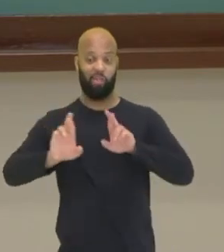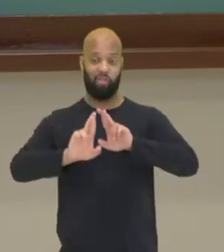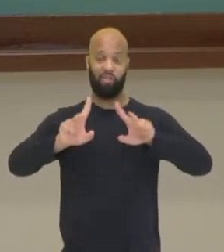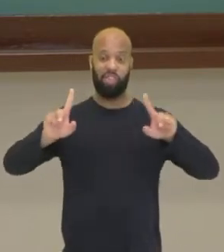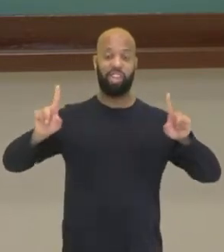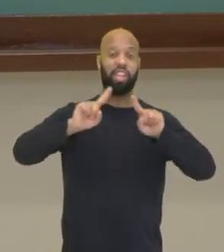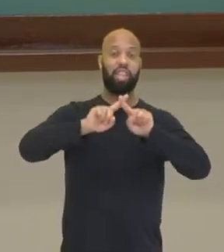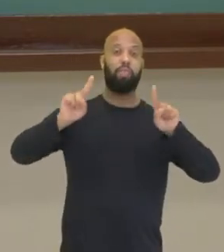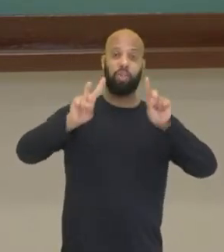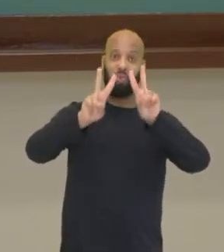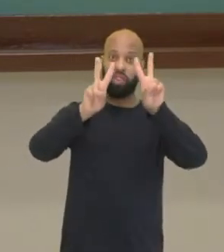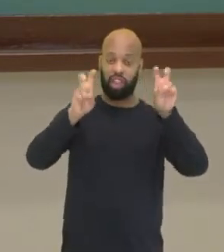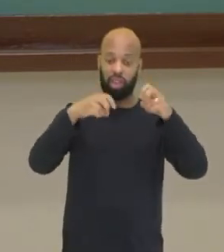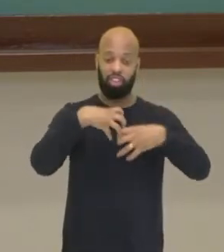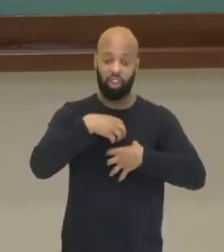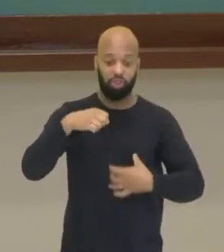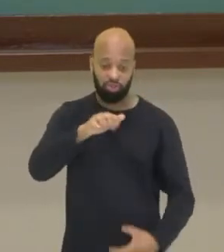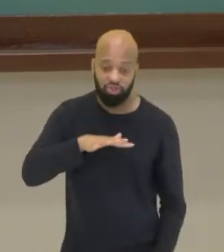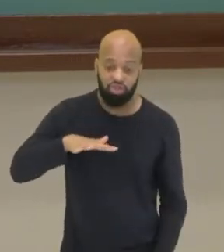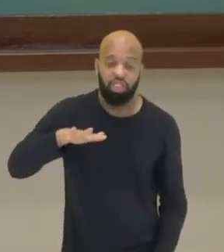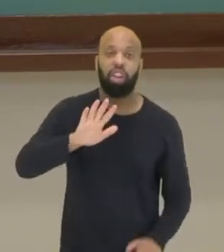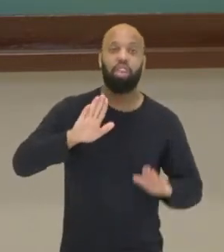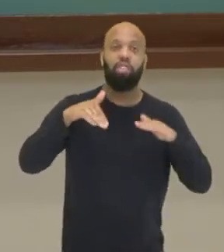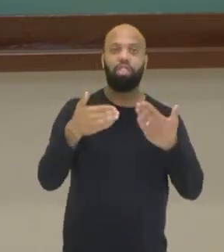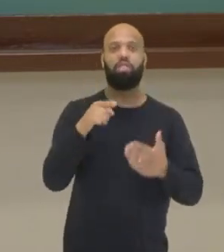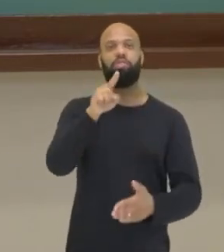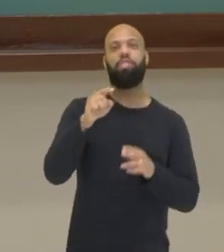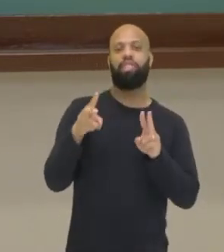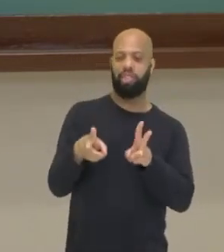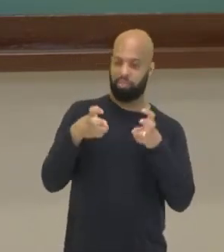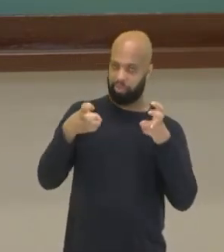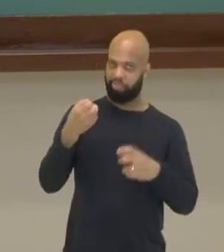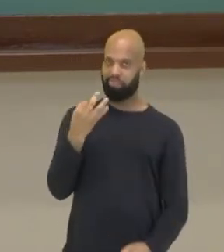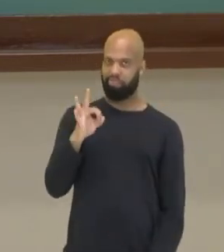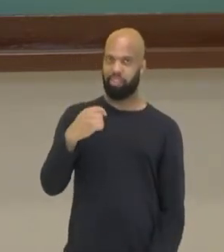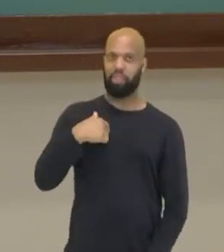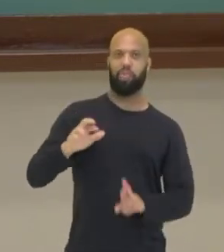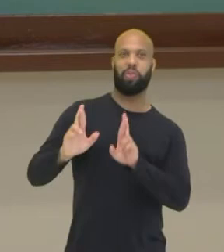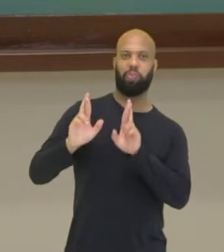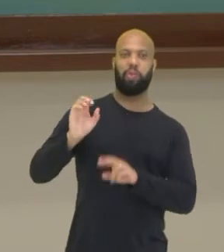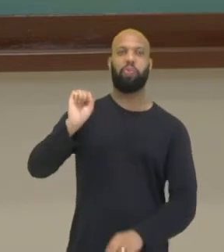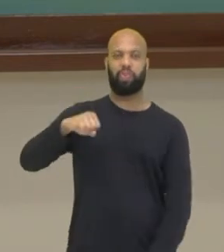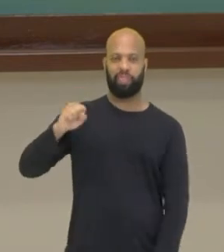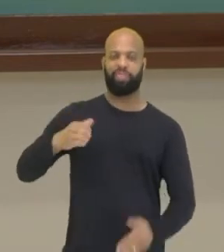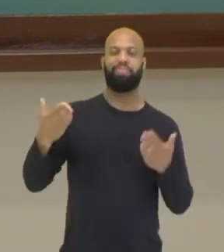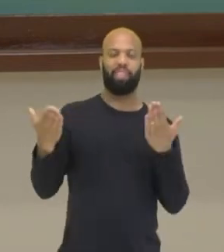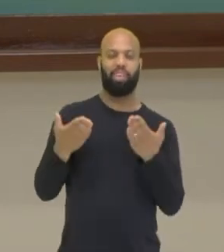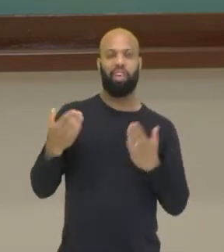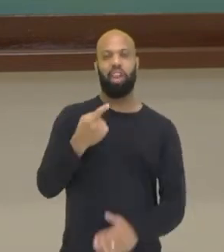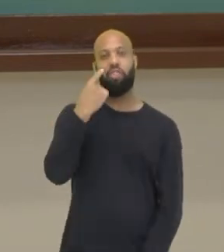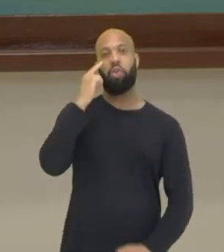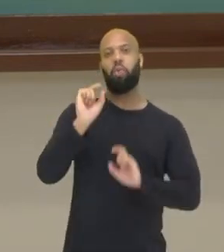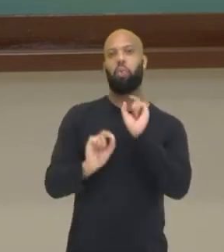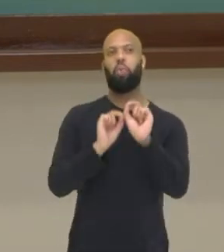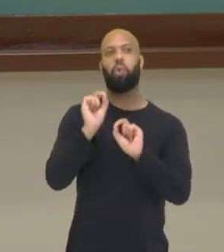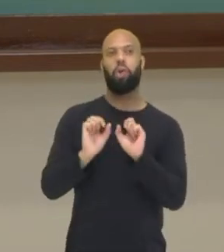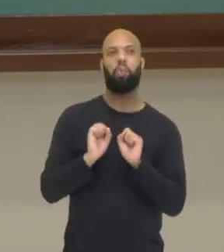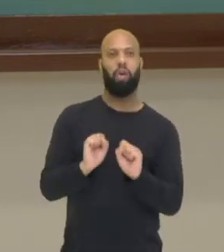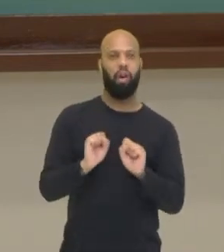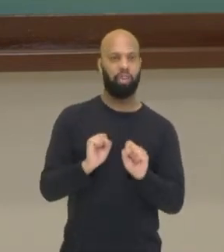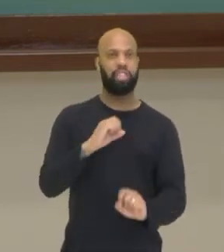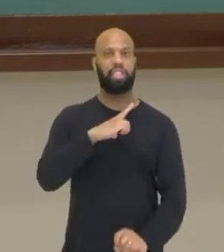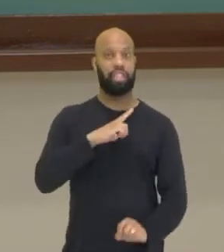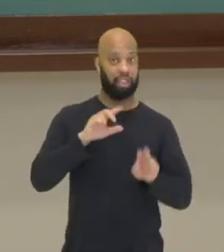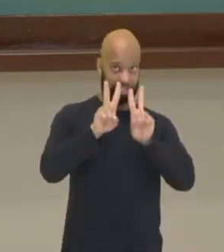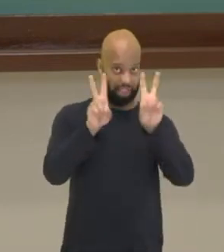tema como um todo, talvez você possa ter percebido. Espero que sim, né? Vamos ver então o que pode ser então